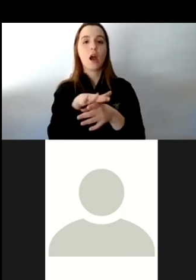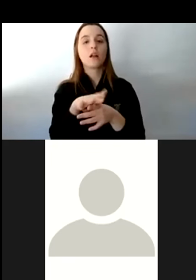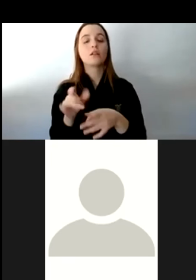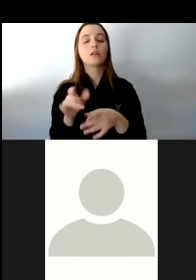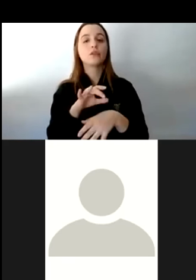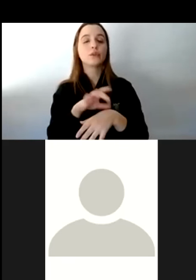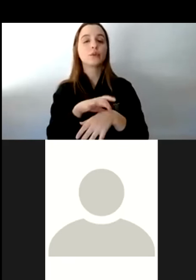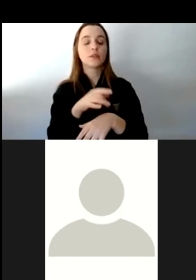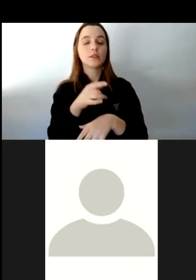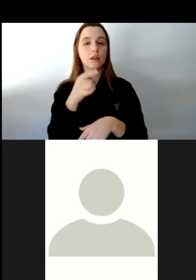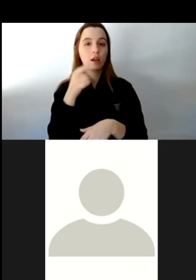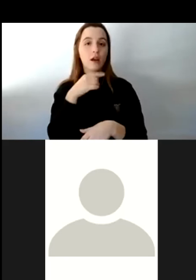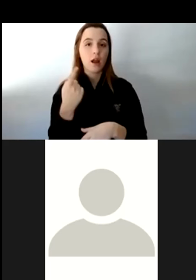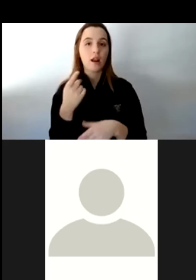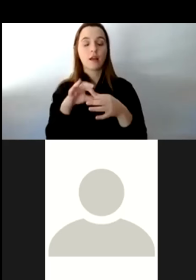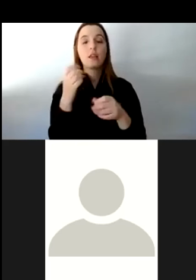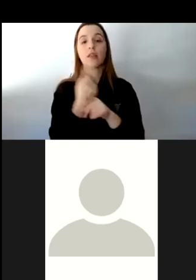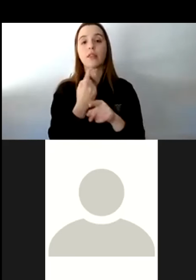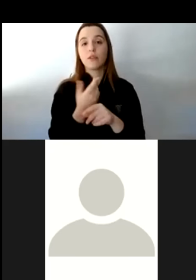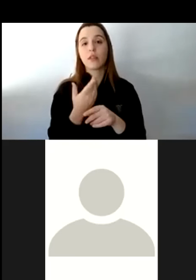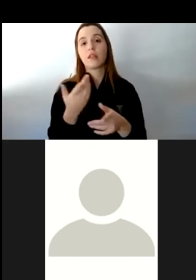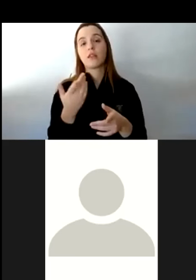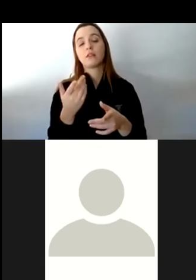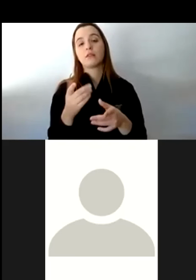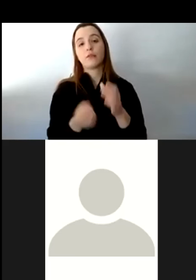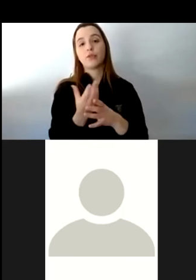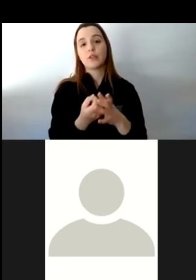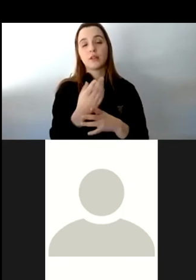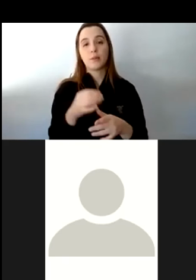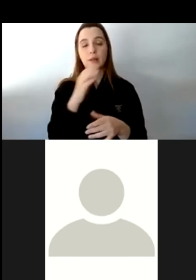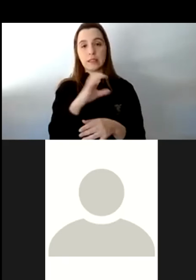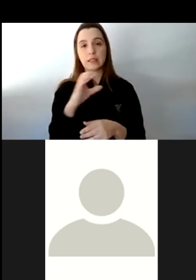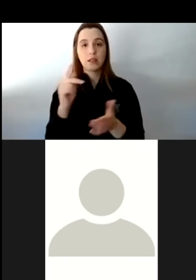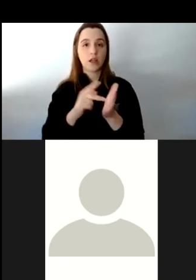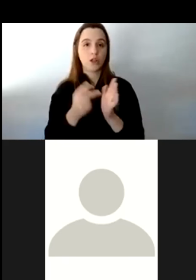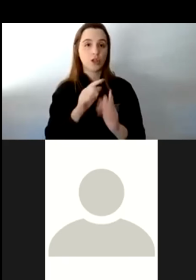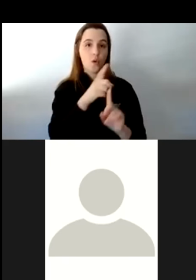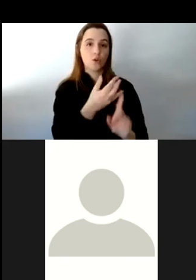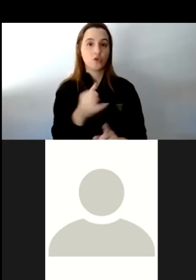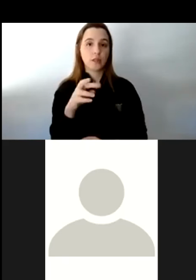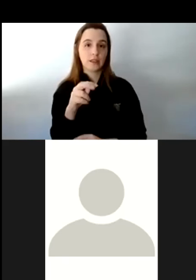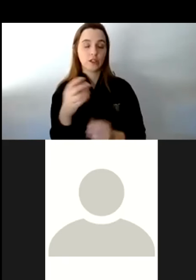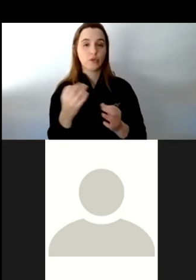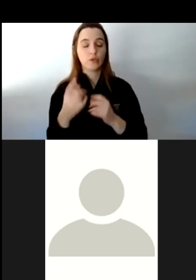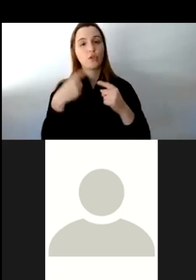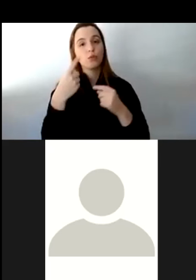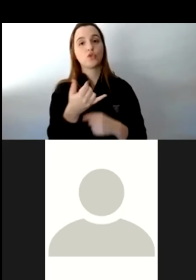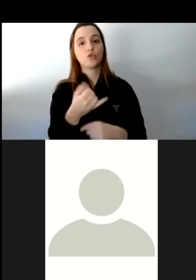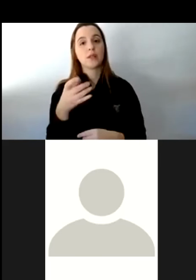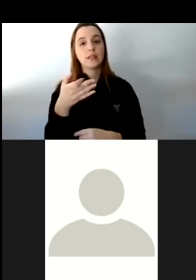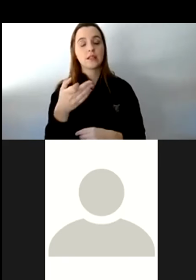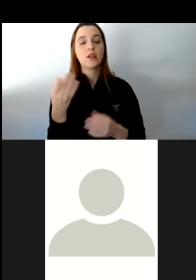raras, dentro das atividades da Fundação para a Ciência e Tecnologia, desde 2013. Em 2017 realizámos um